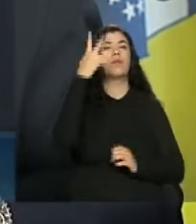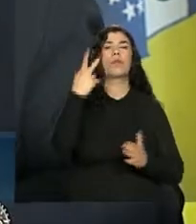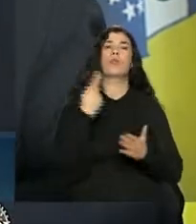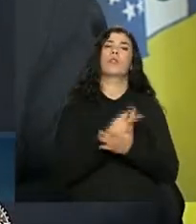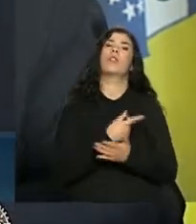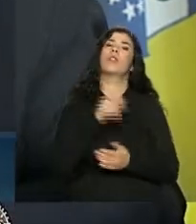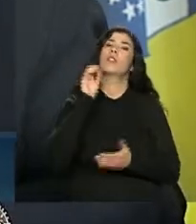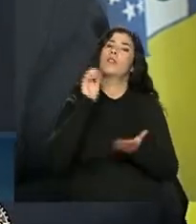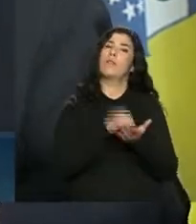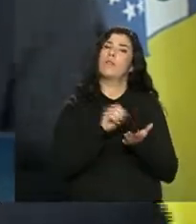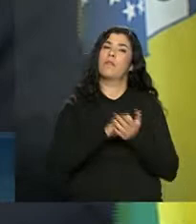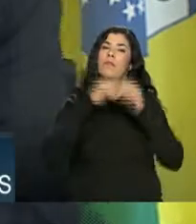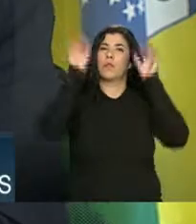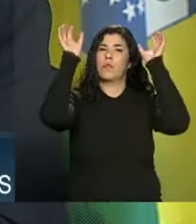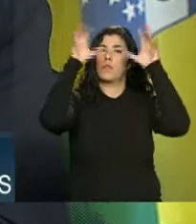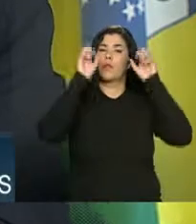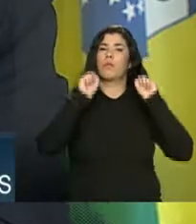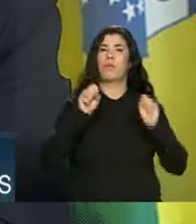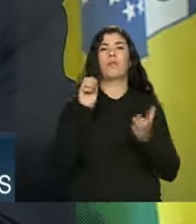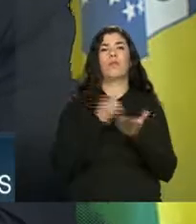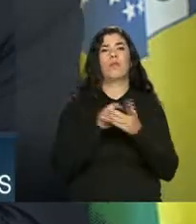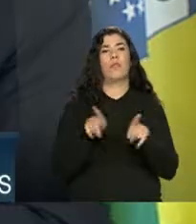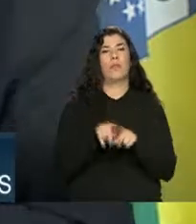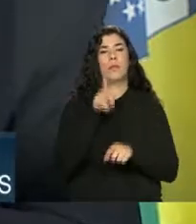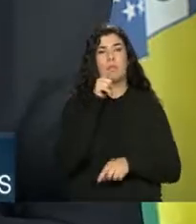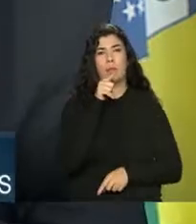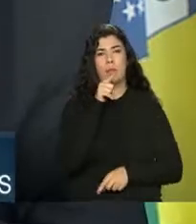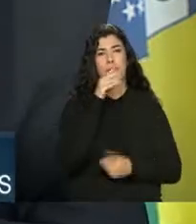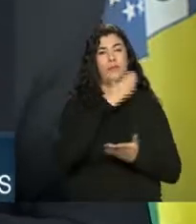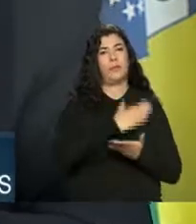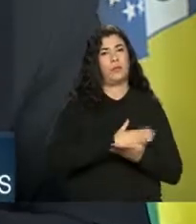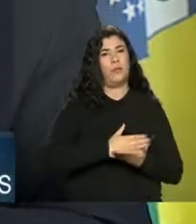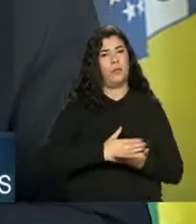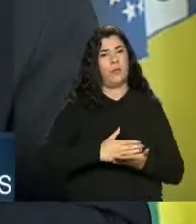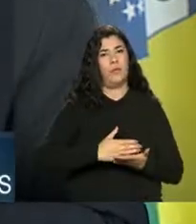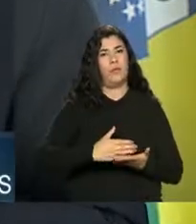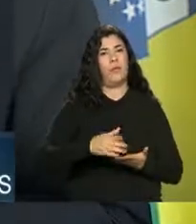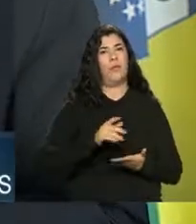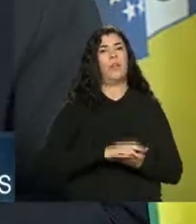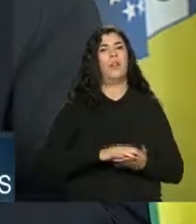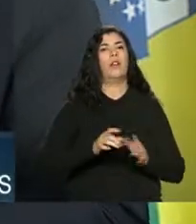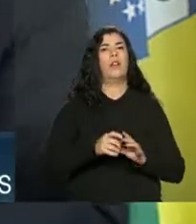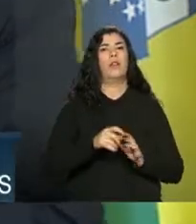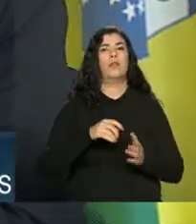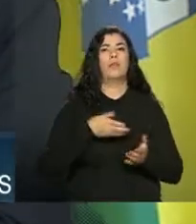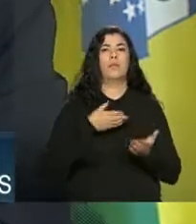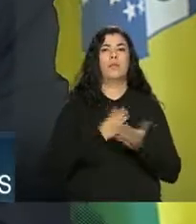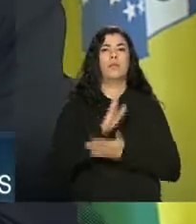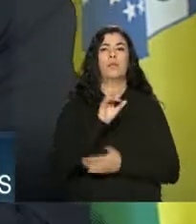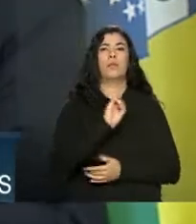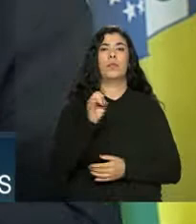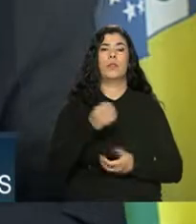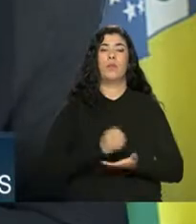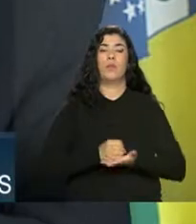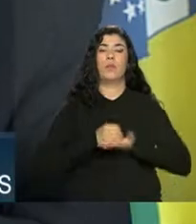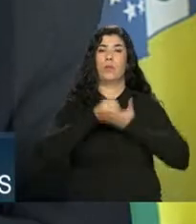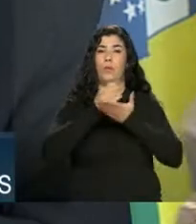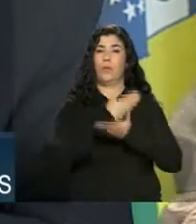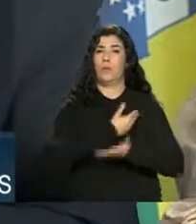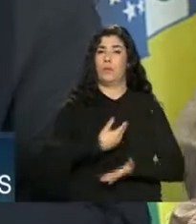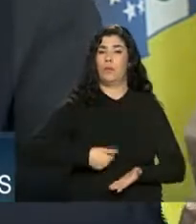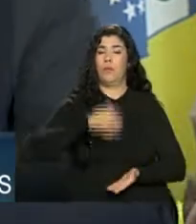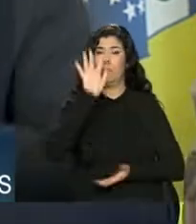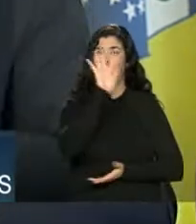colapso se não chover a partir desse momento nós hoje deliberamos que o apoio do governo